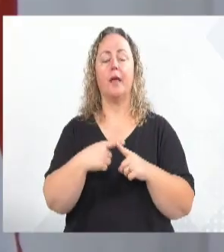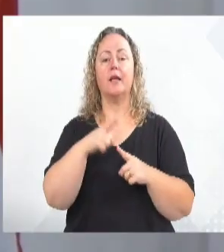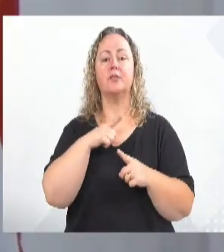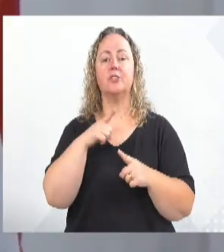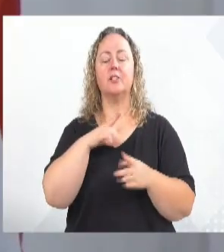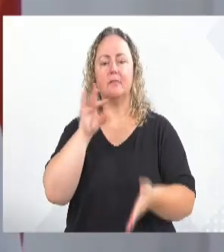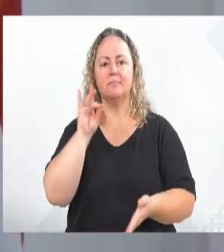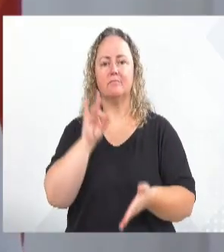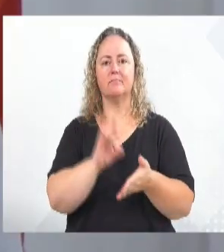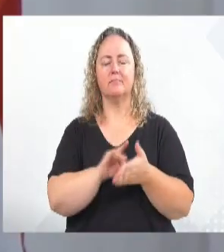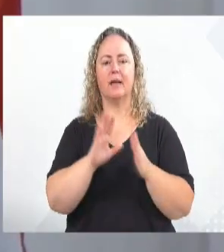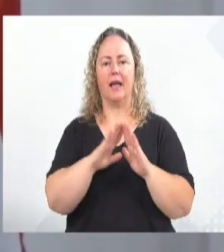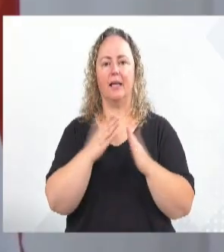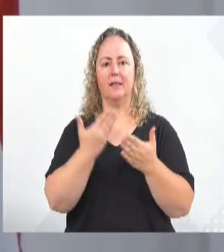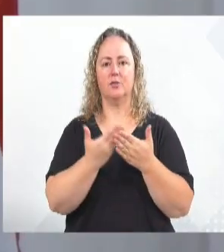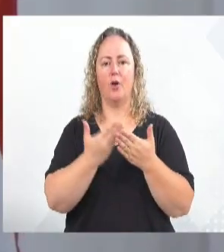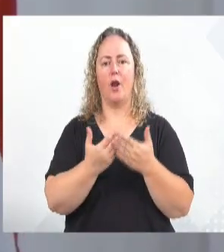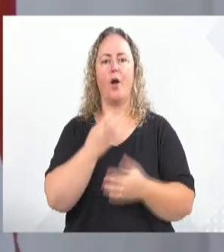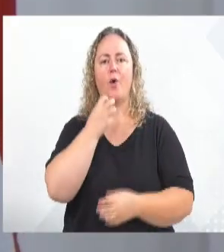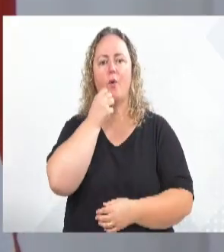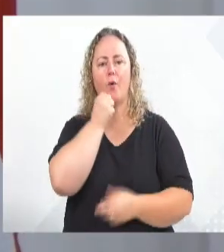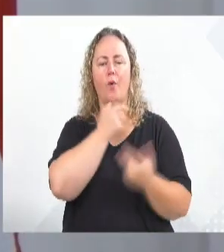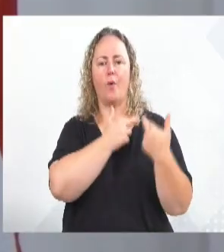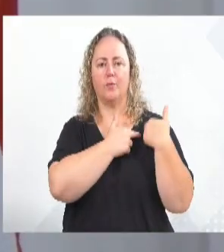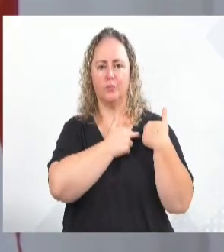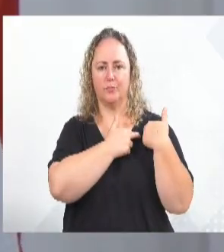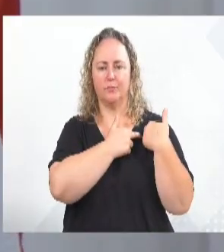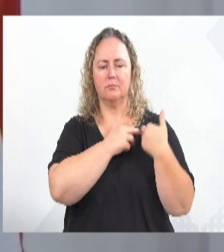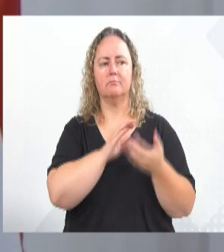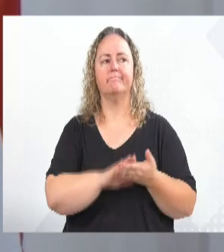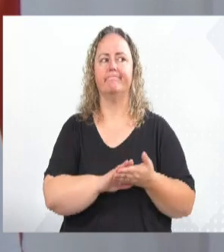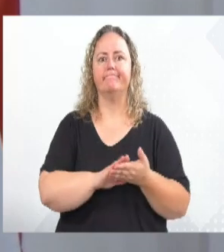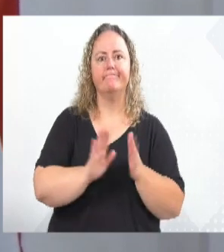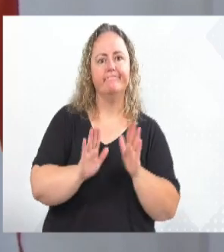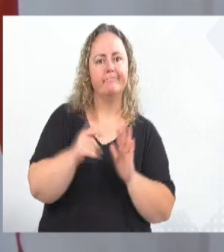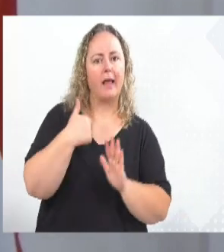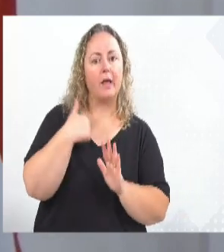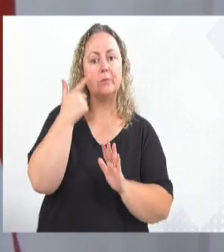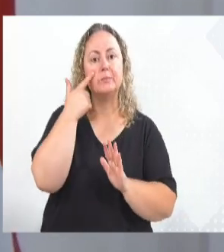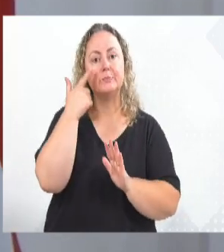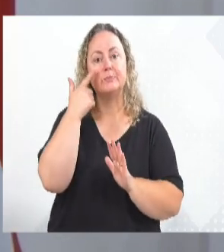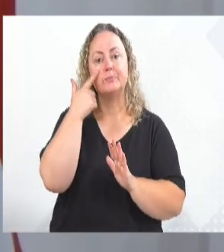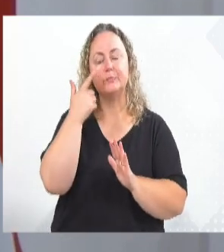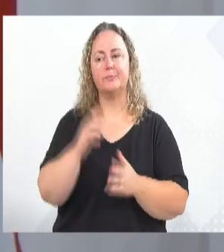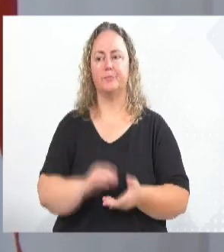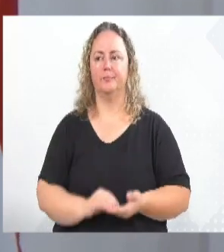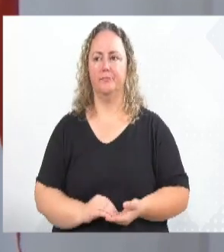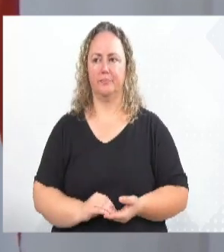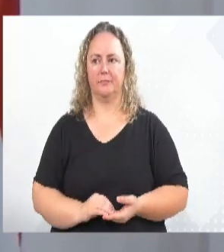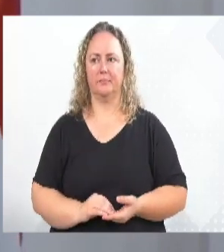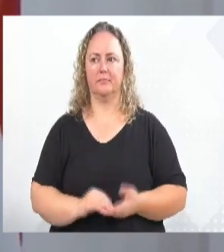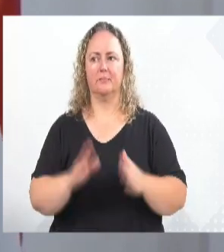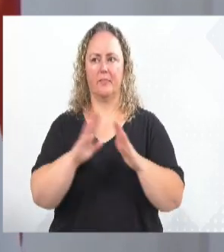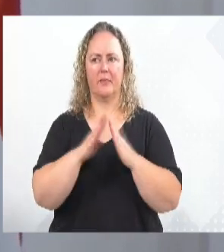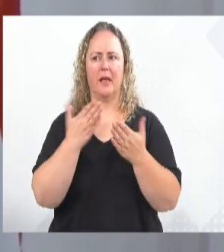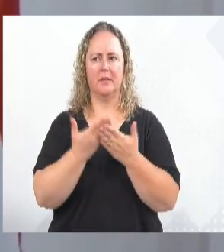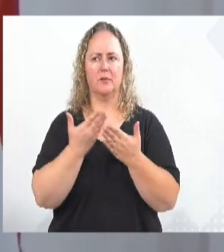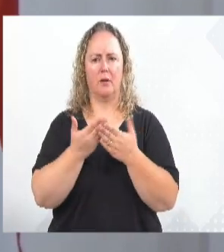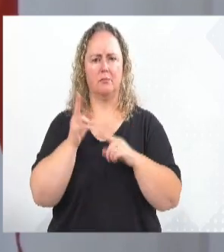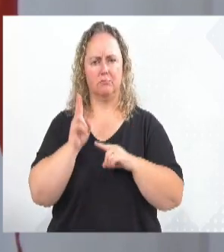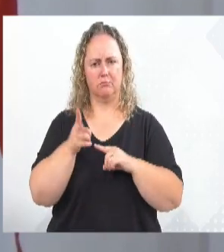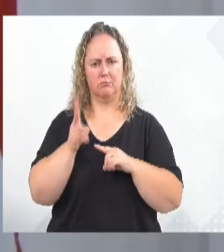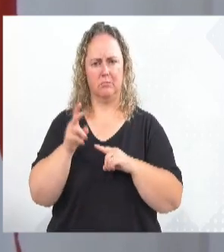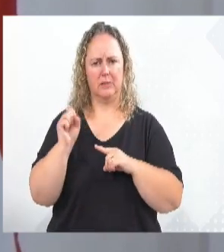de consumo responsável. Aí eu fui atrás para ver se essa escola, se ela teve uma continuidade ou